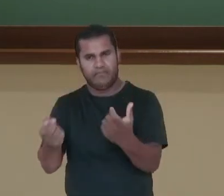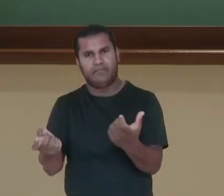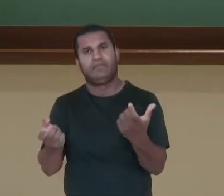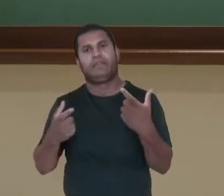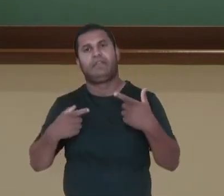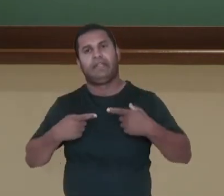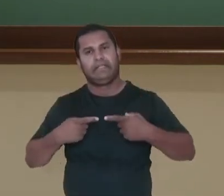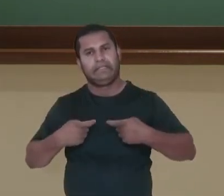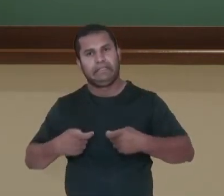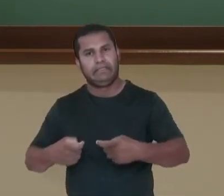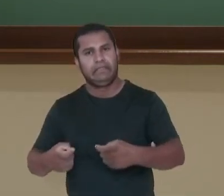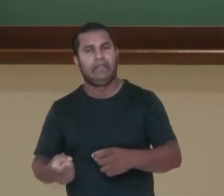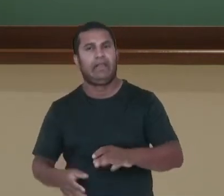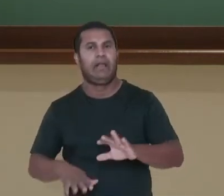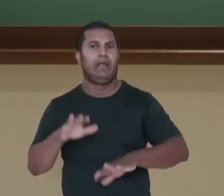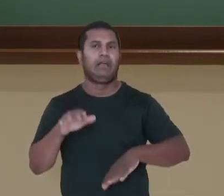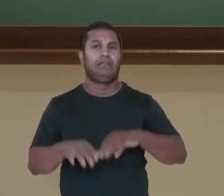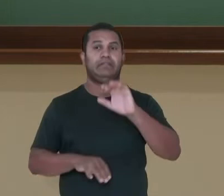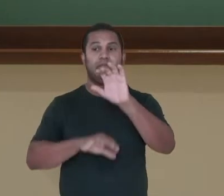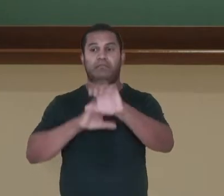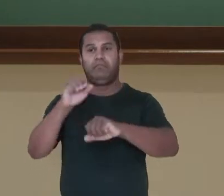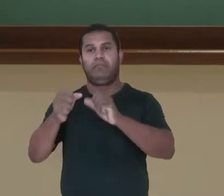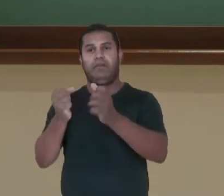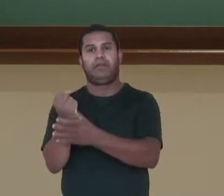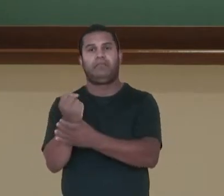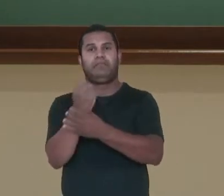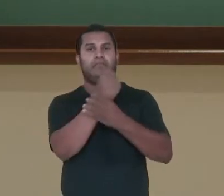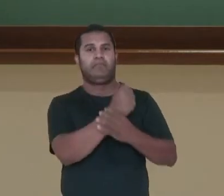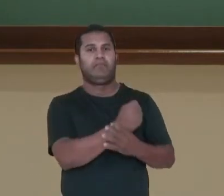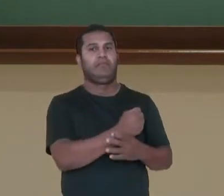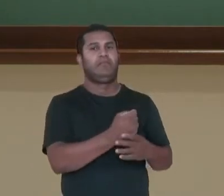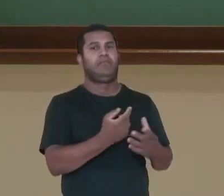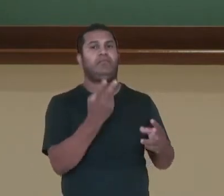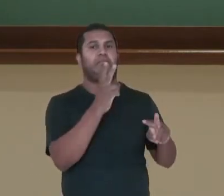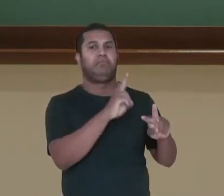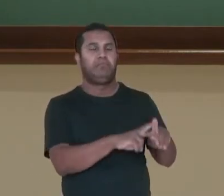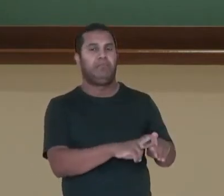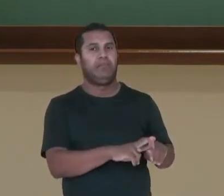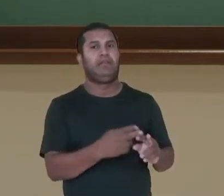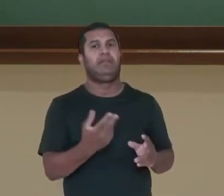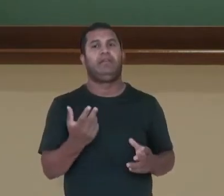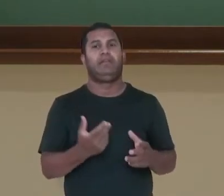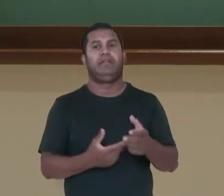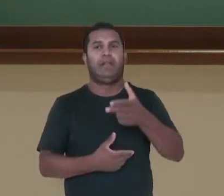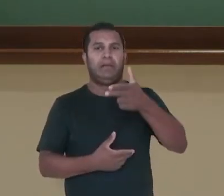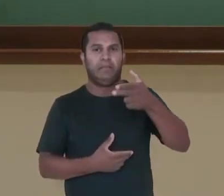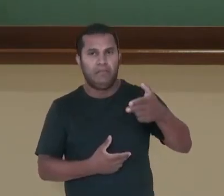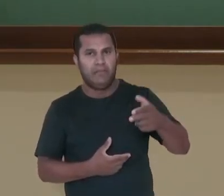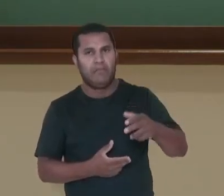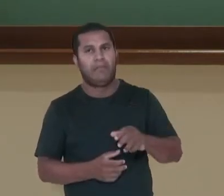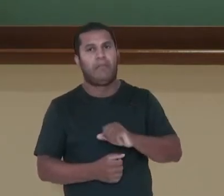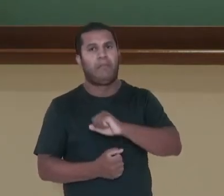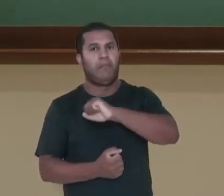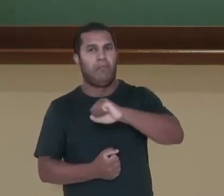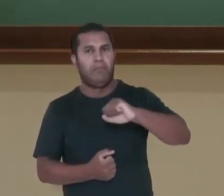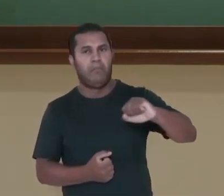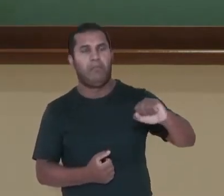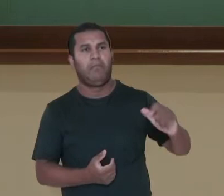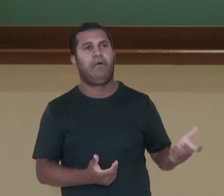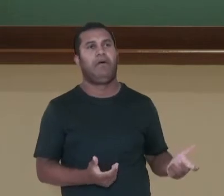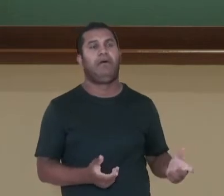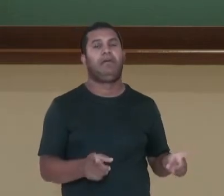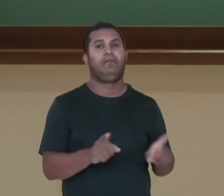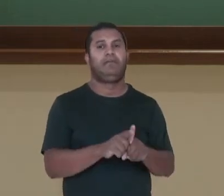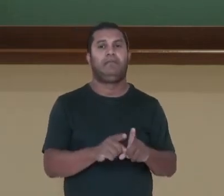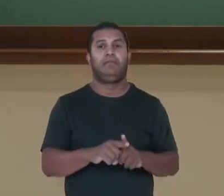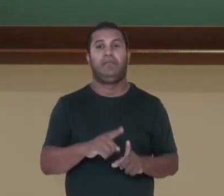políticas, jornalistas, dentre outros, né? Então, e também a questão do tráfico de drogas, né, para poder gerar seus recursos.